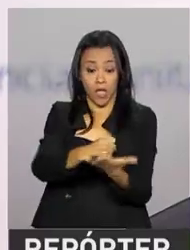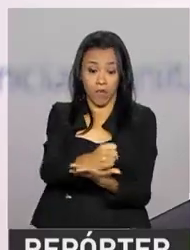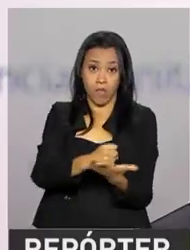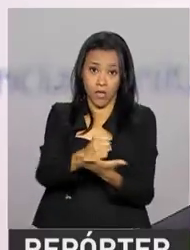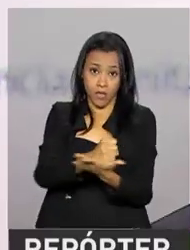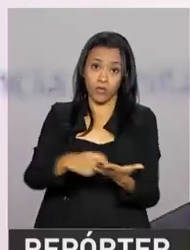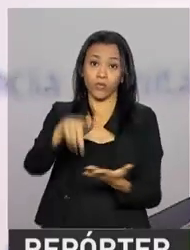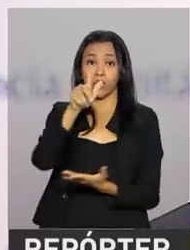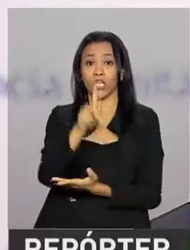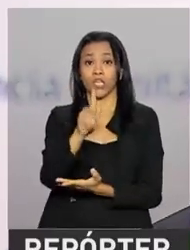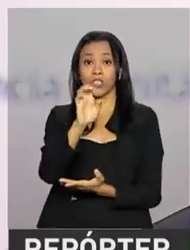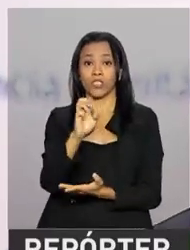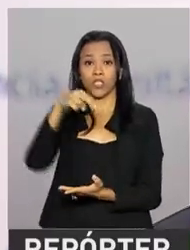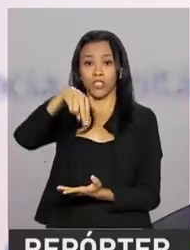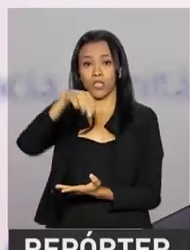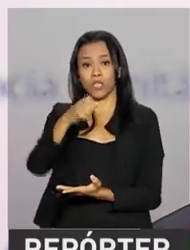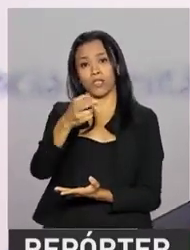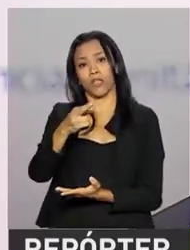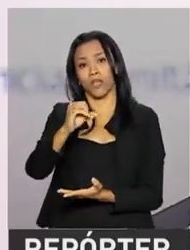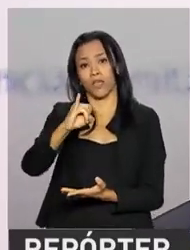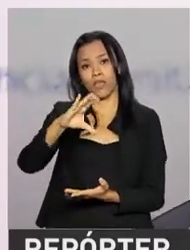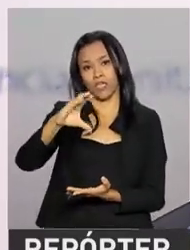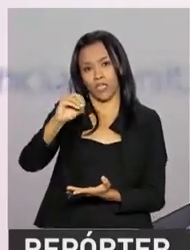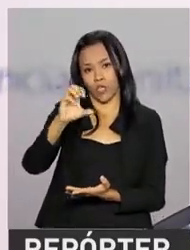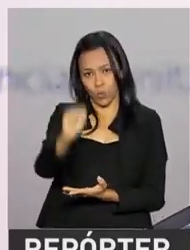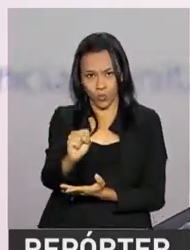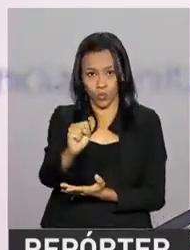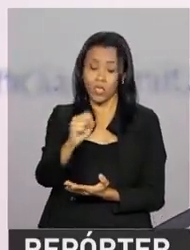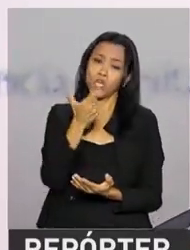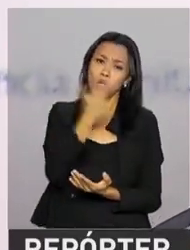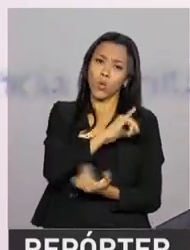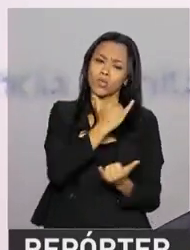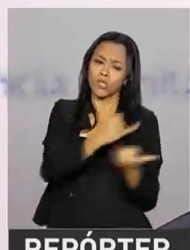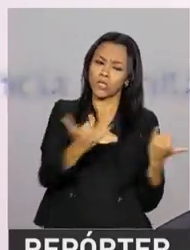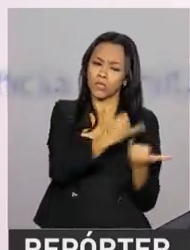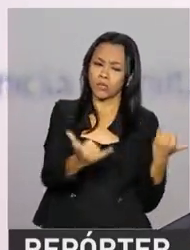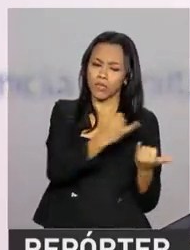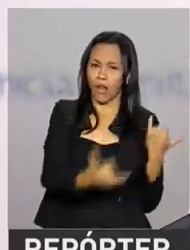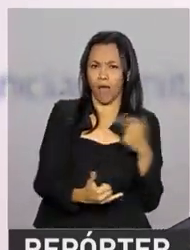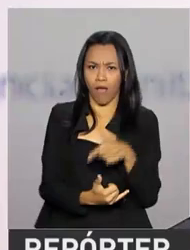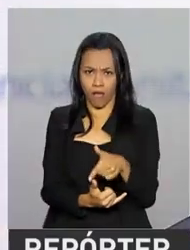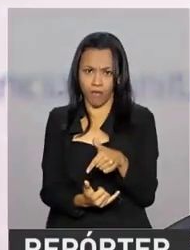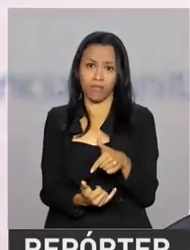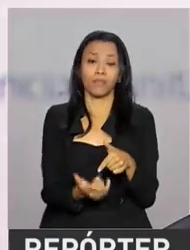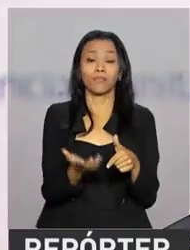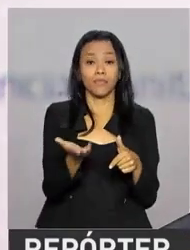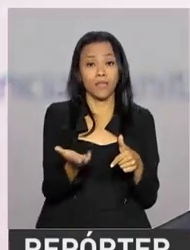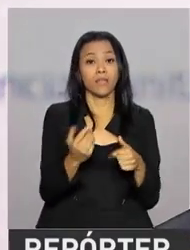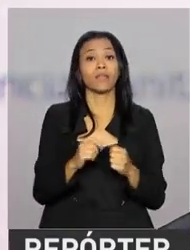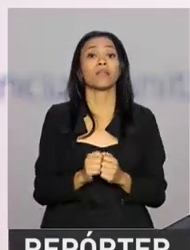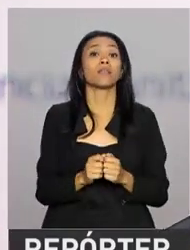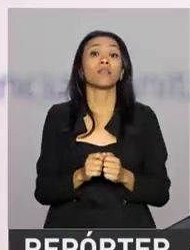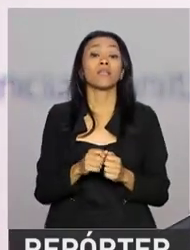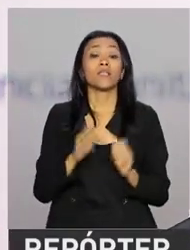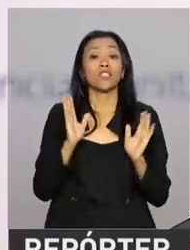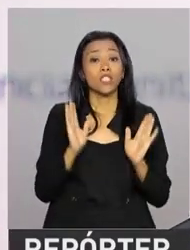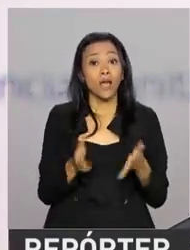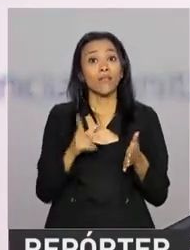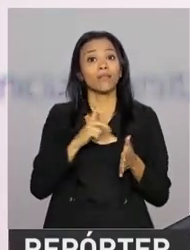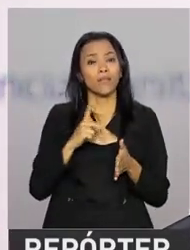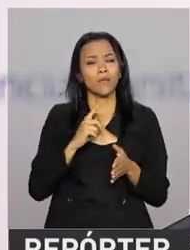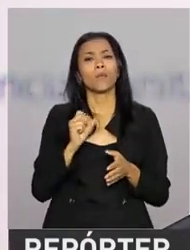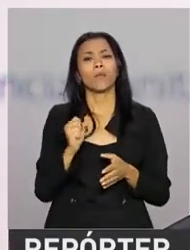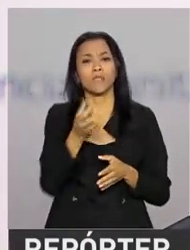que os similares não espere de genéricos com marca mas do ponto de vista técnico são genéricos também já ocupam em